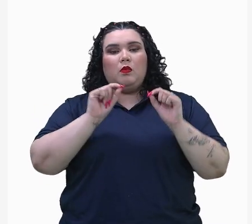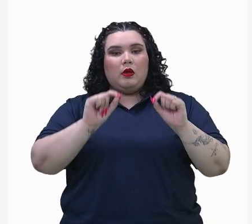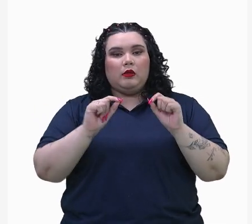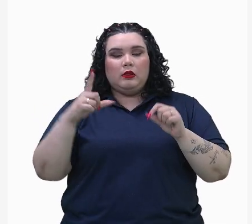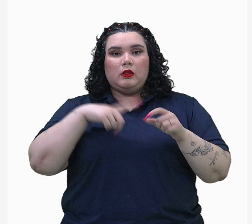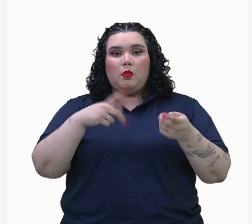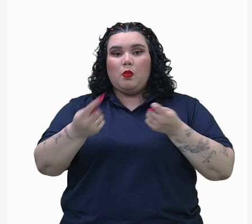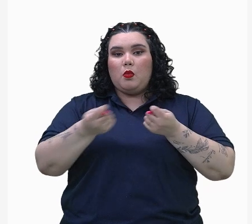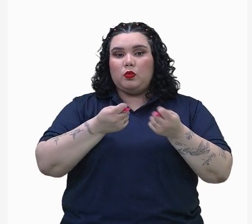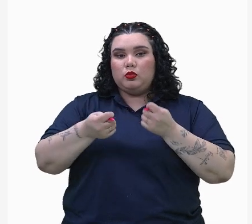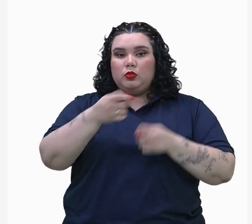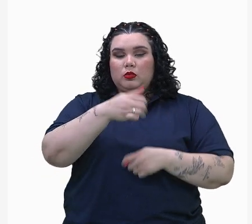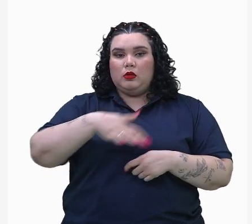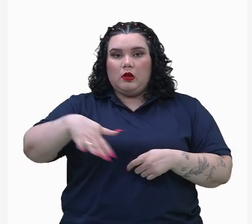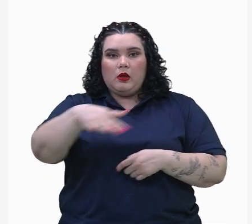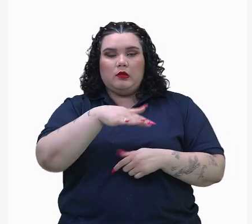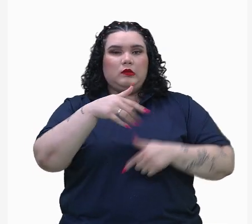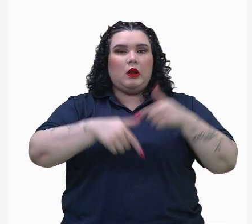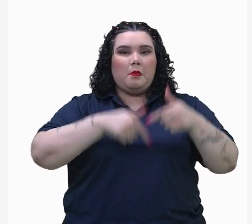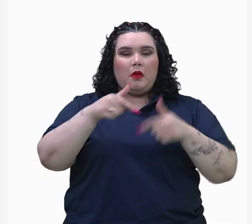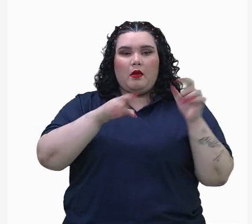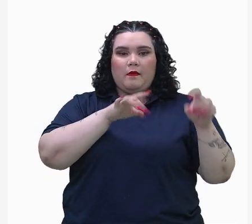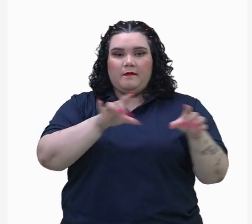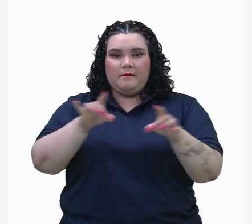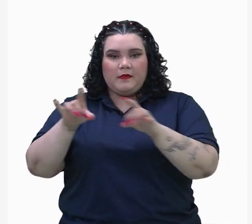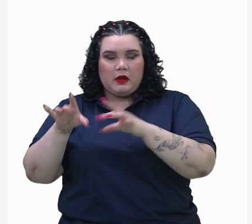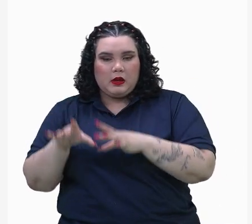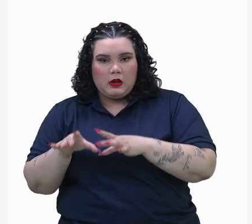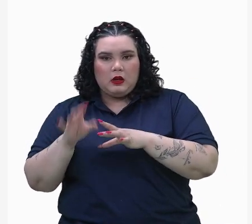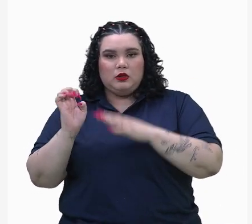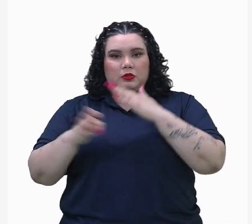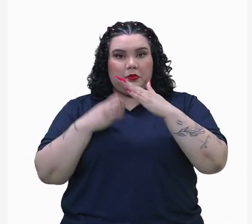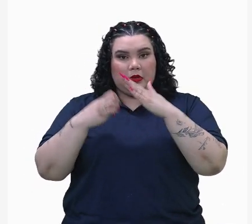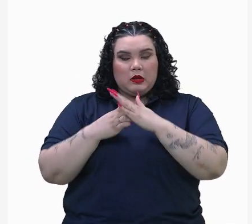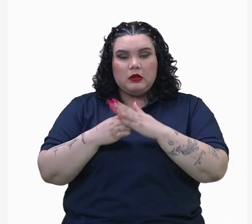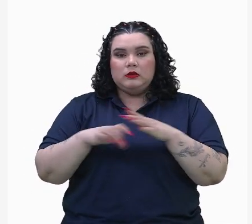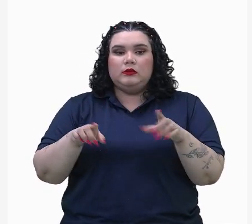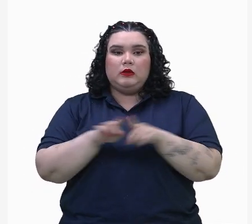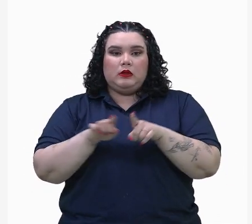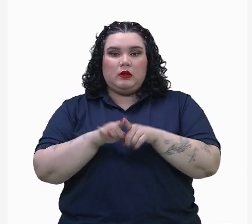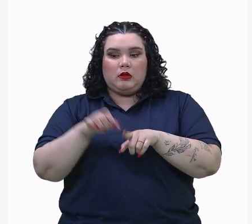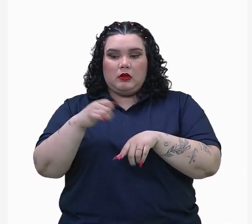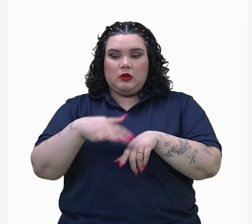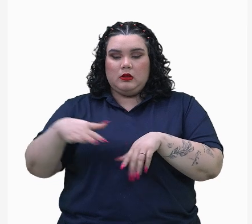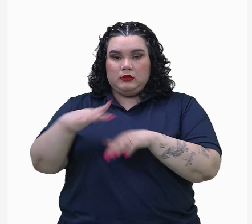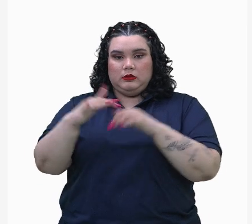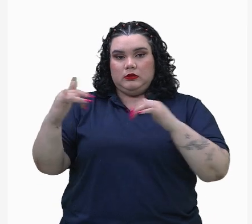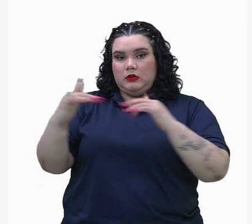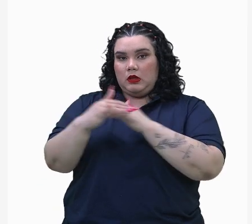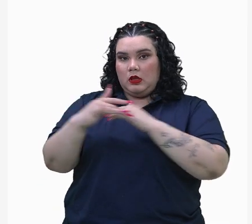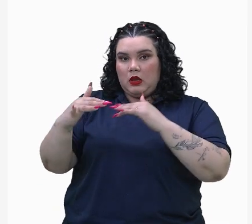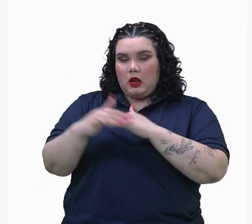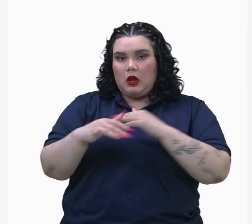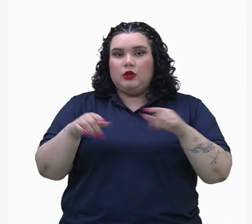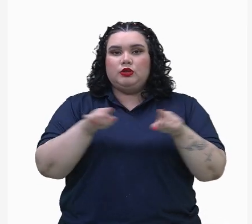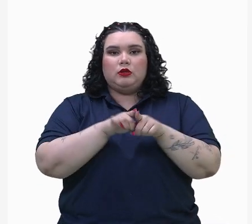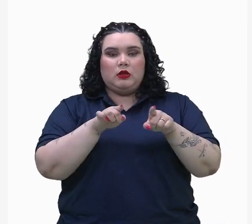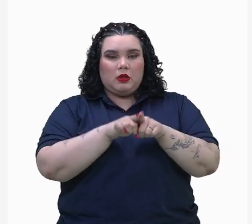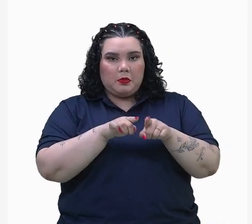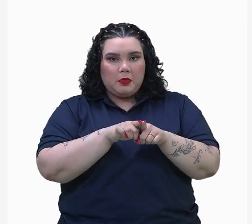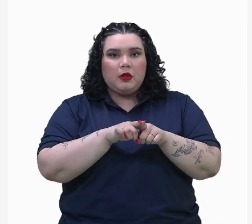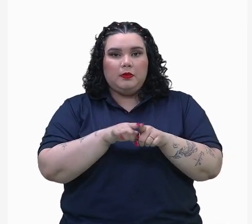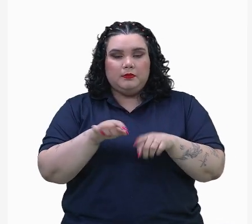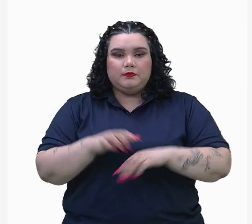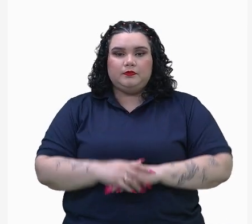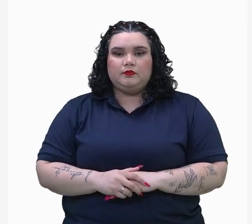as atividades mercantis manufatureiras, dando a metrópole como nas colônias. A gente vai ver que